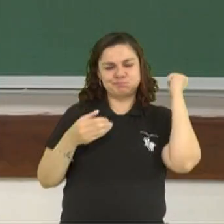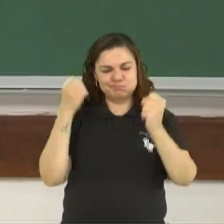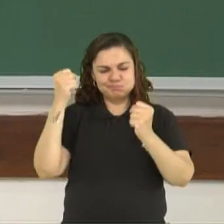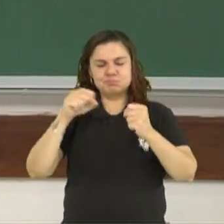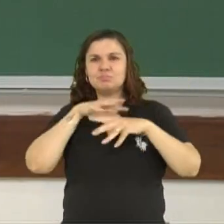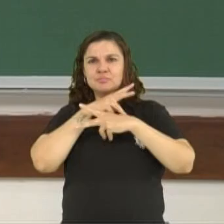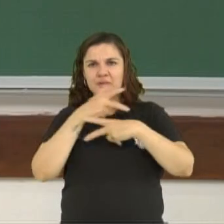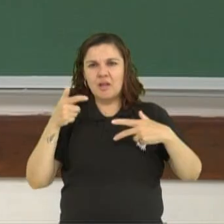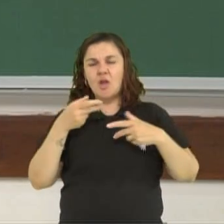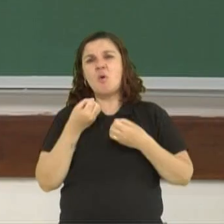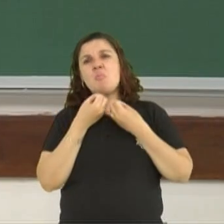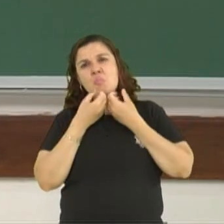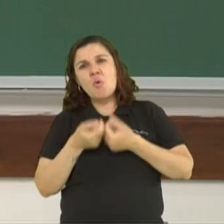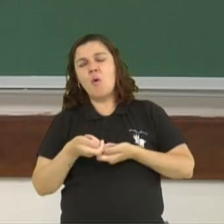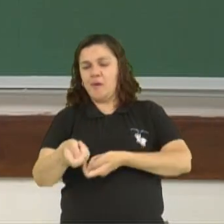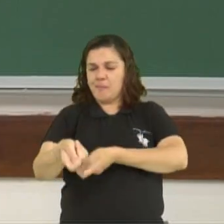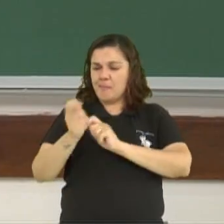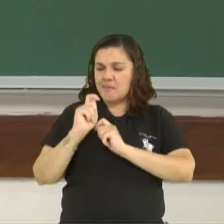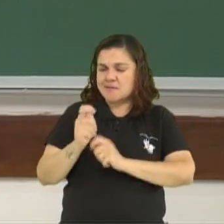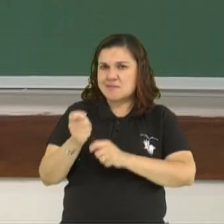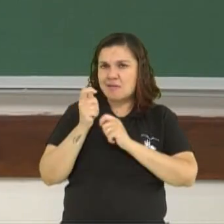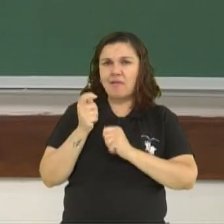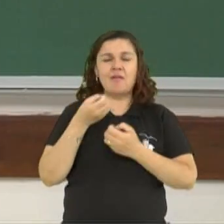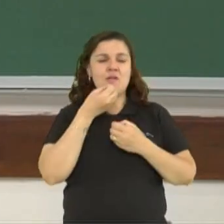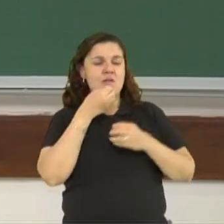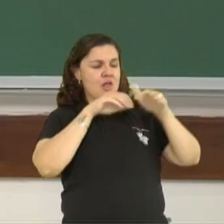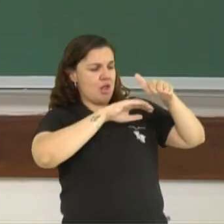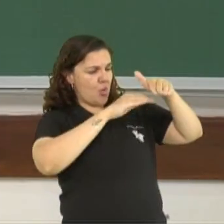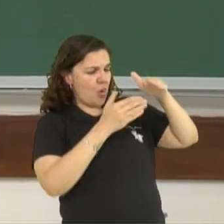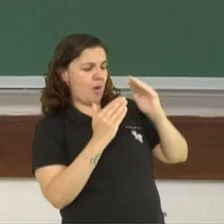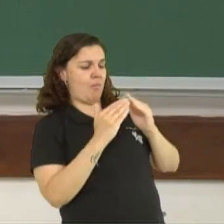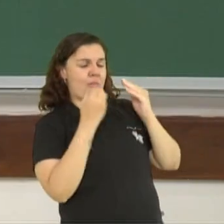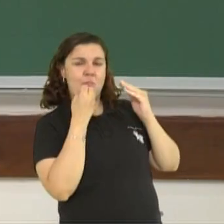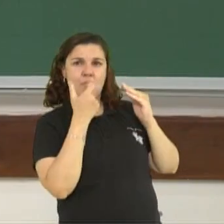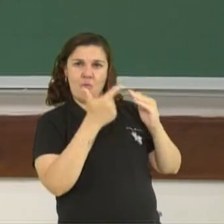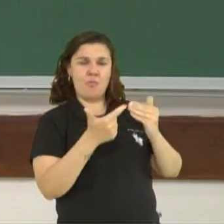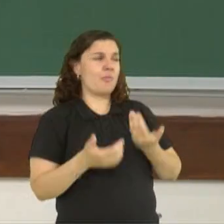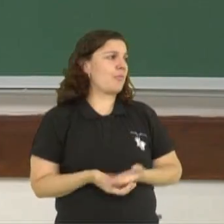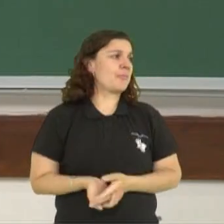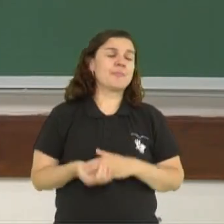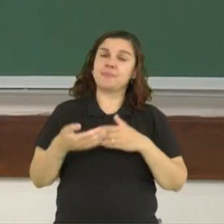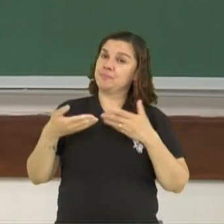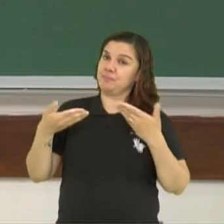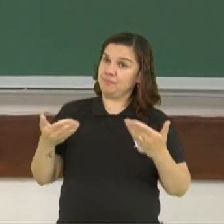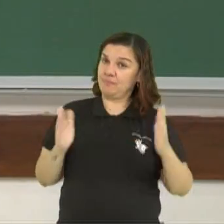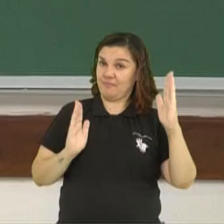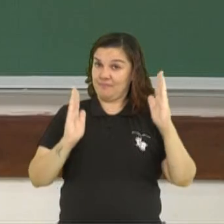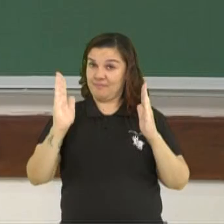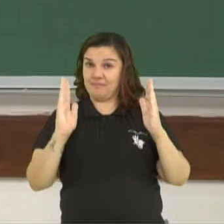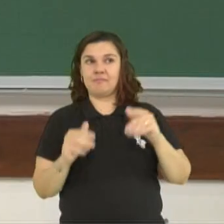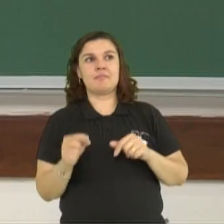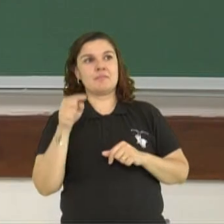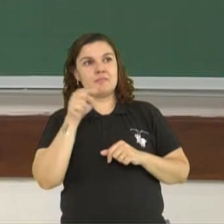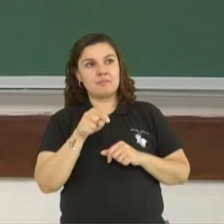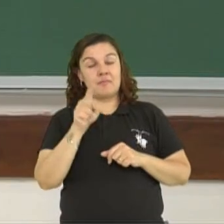dê boa pescaria, nos dê cavernas boas para a gente morar, então mais ou menos dessa forma. Então era um senso do sobrenatural